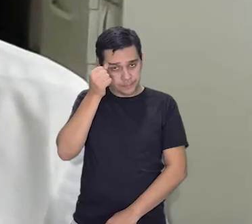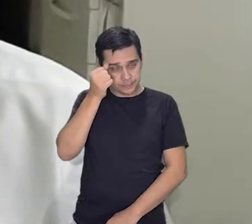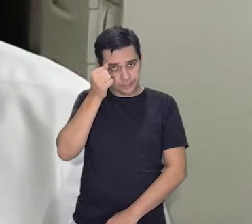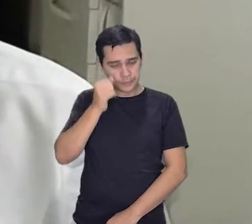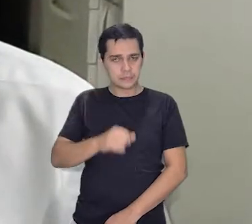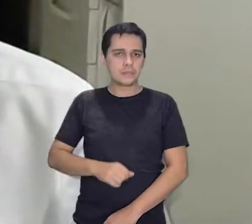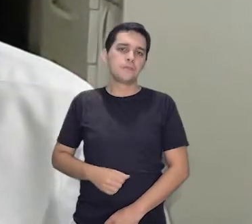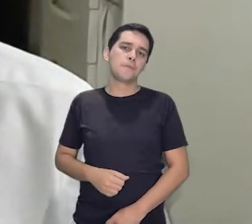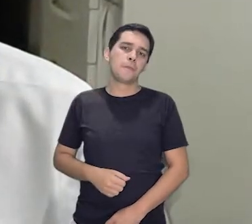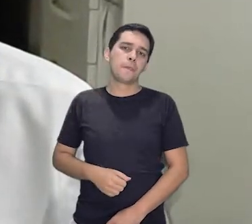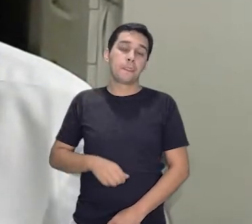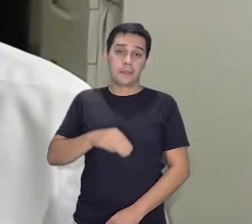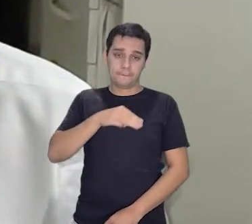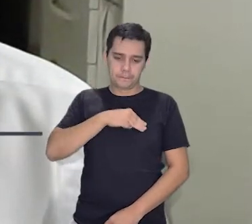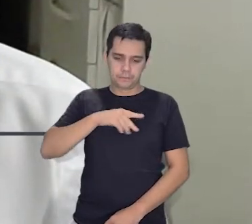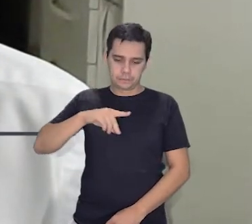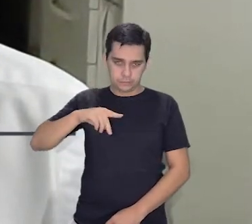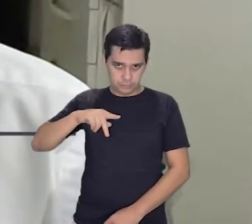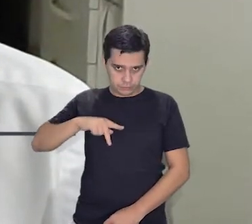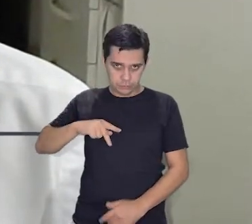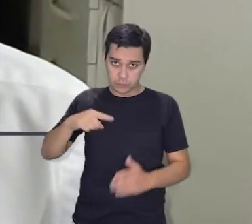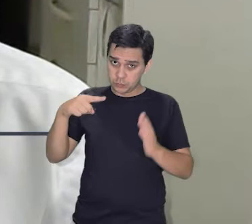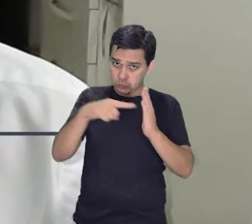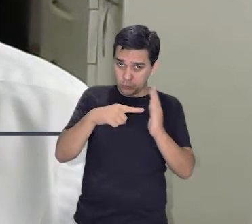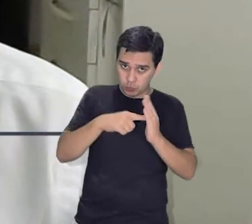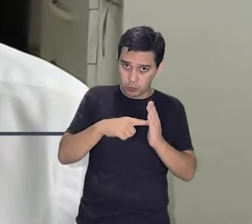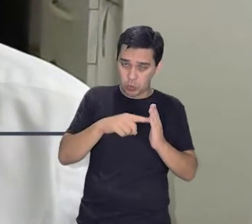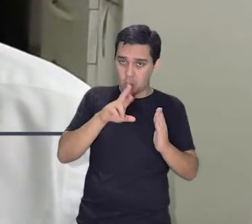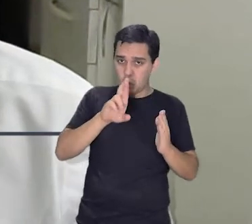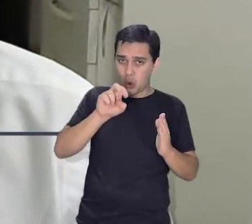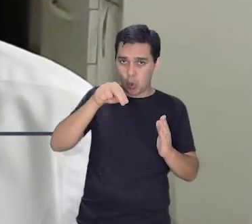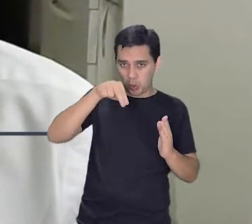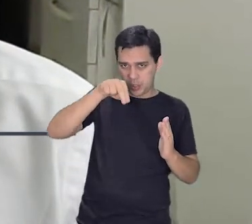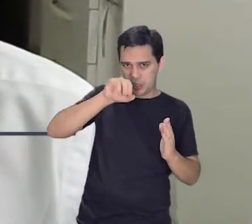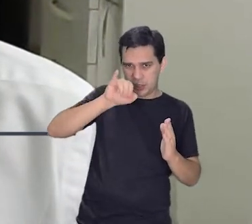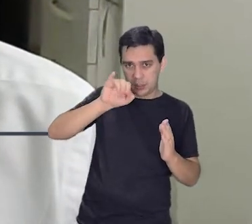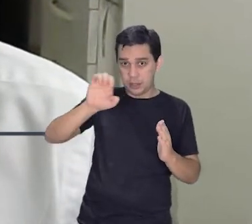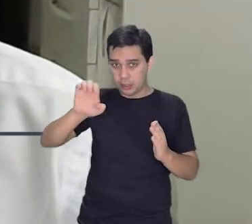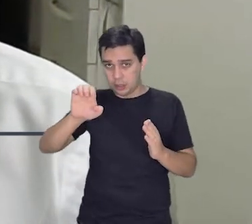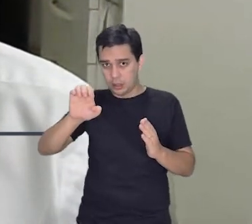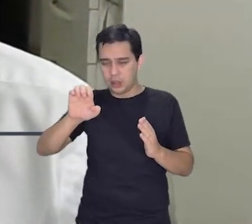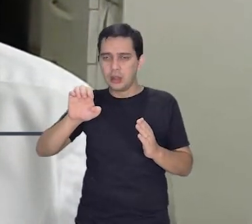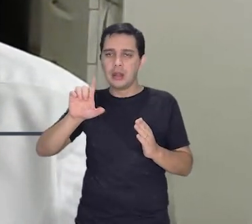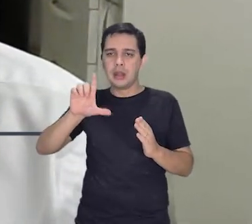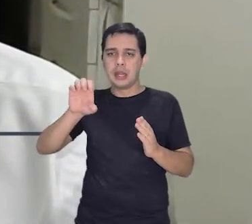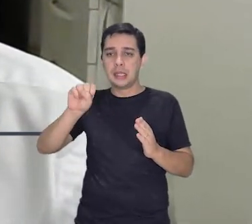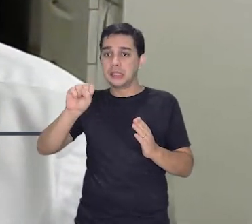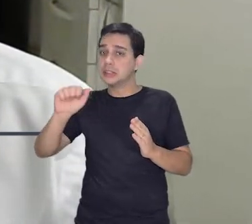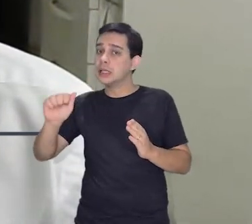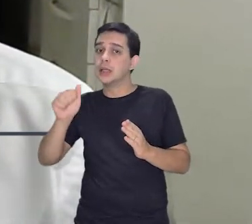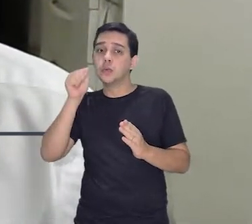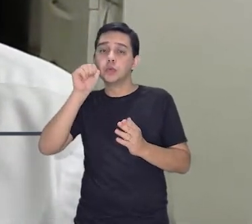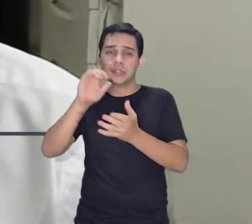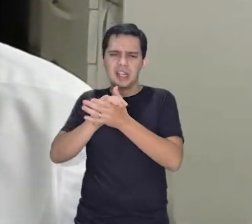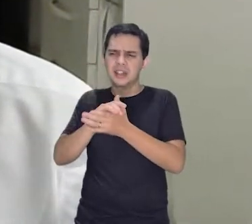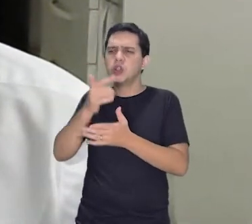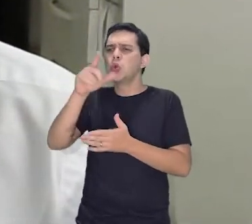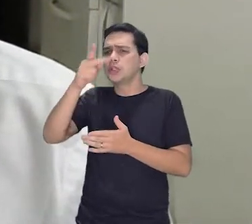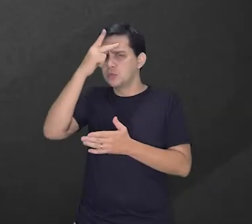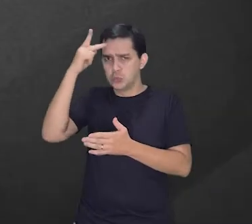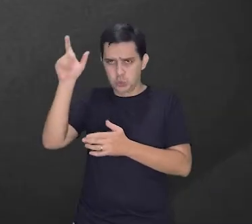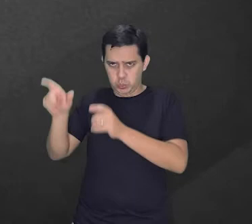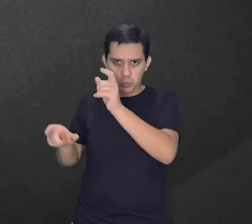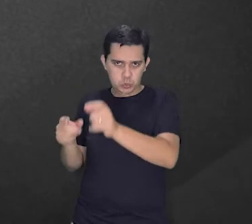O Ministério Público ofereceu denúncia em face de Rony Lessa, da esposa dele e de outros 2 envolvidos pelos crimes de lavagem de